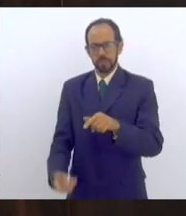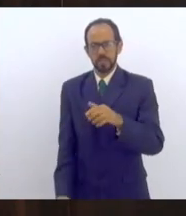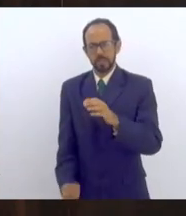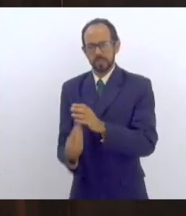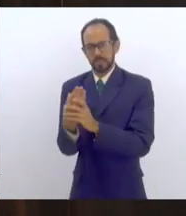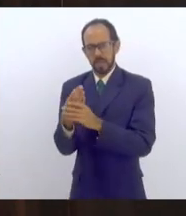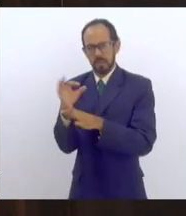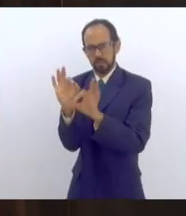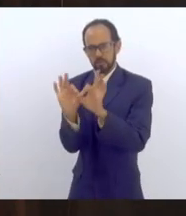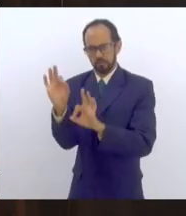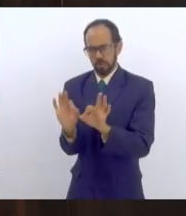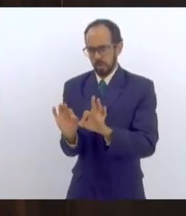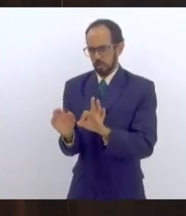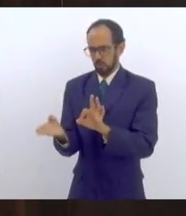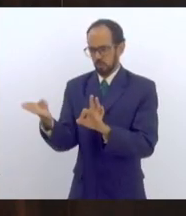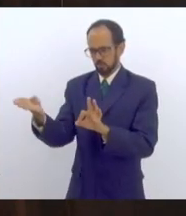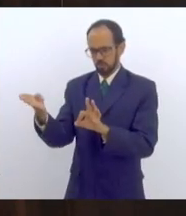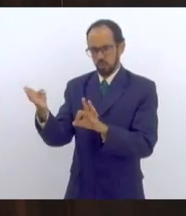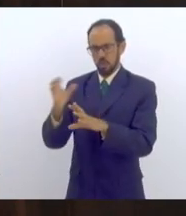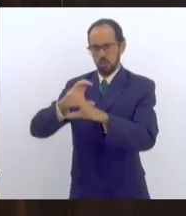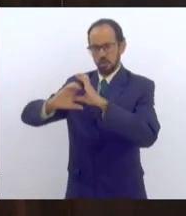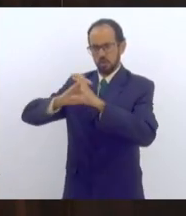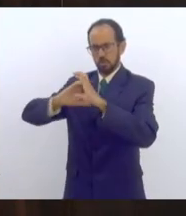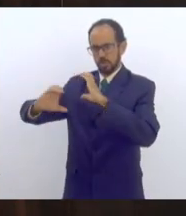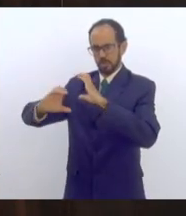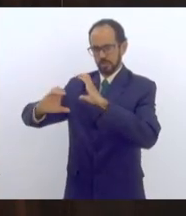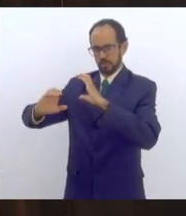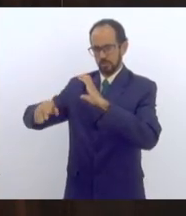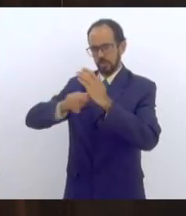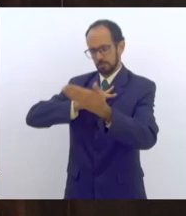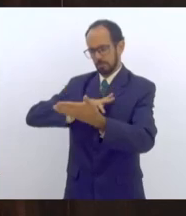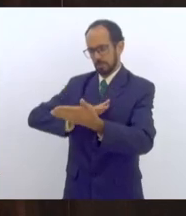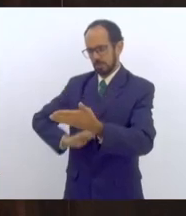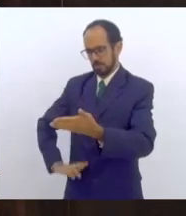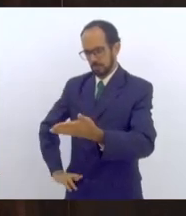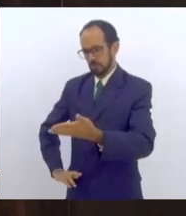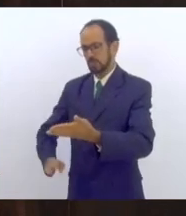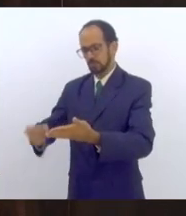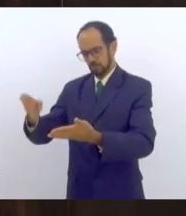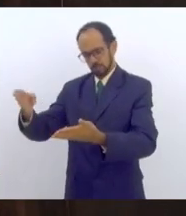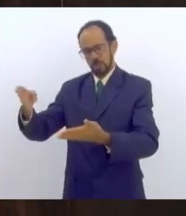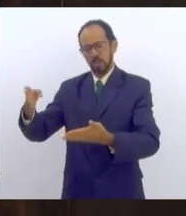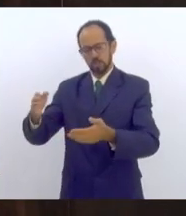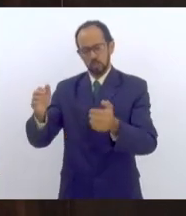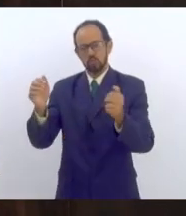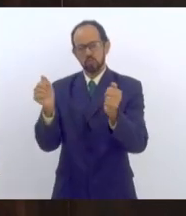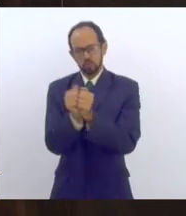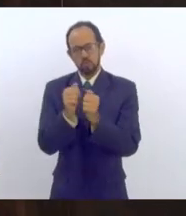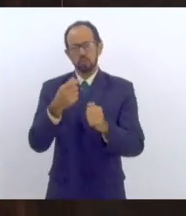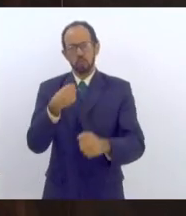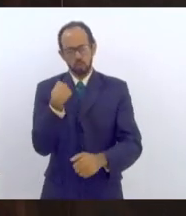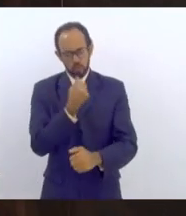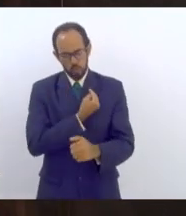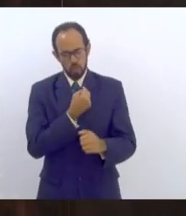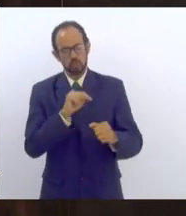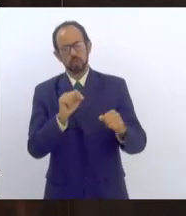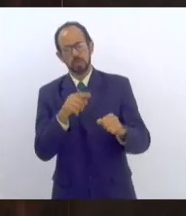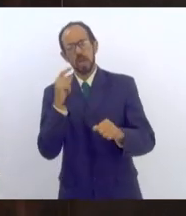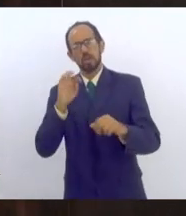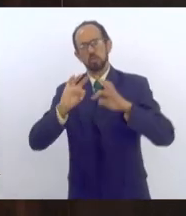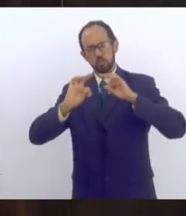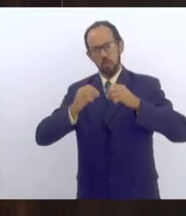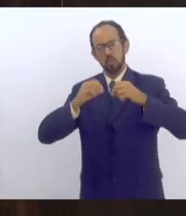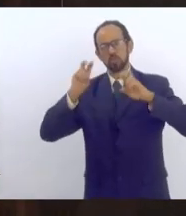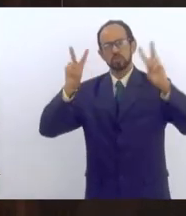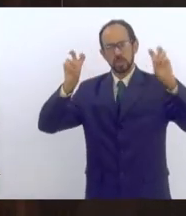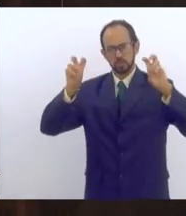o senhor já sabe disso, o diálogo da presidência com a Procuradoria-Geral de Justiça para todos os assuntos que sejam